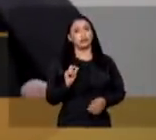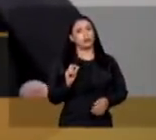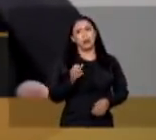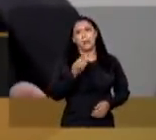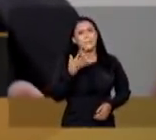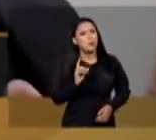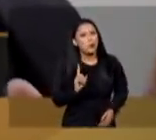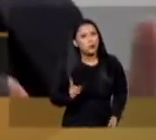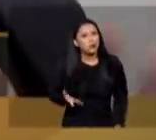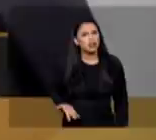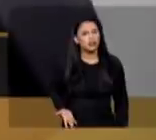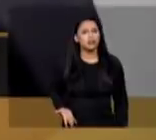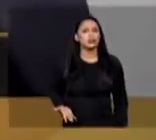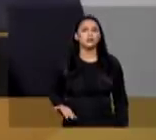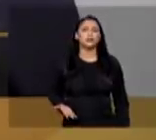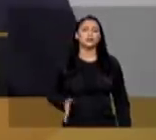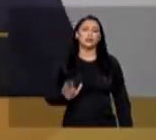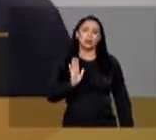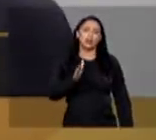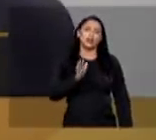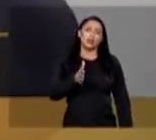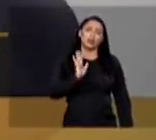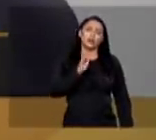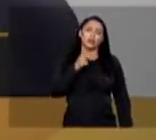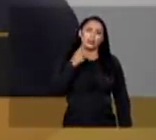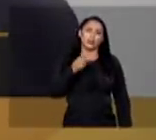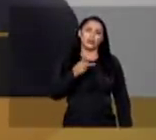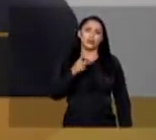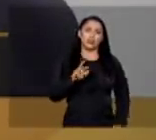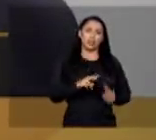Não é bom. E como eu disse na sessão